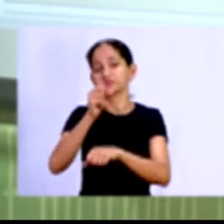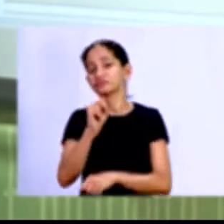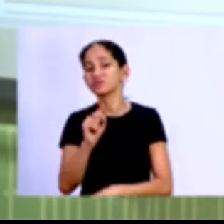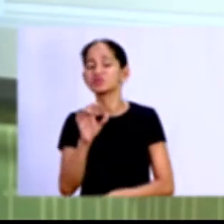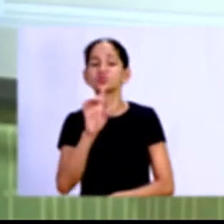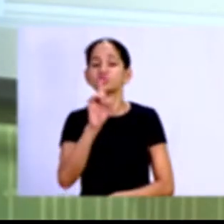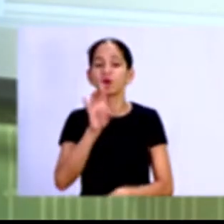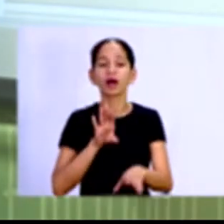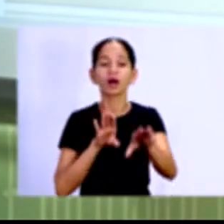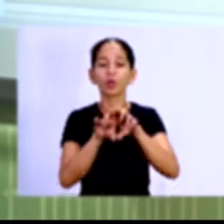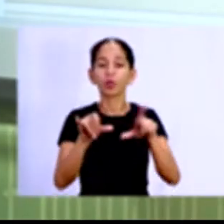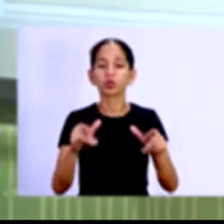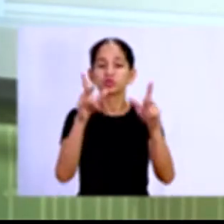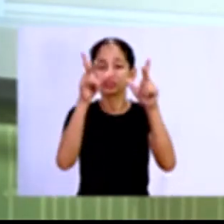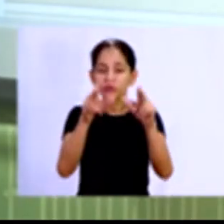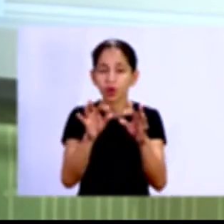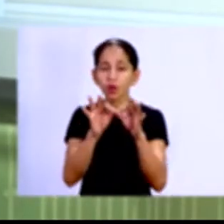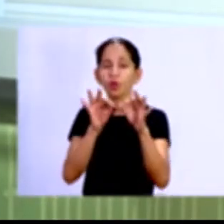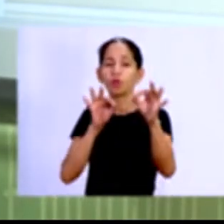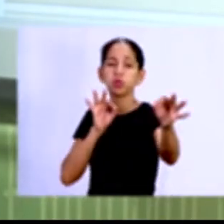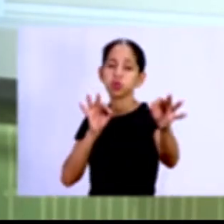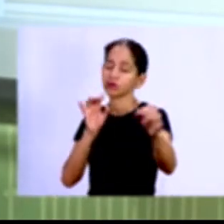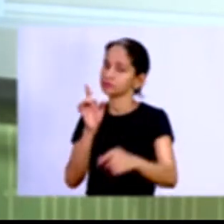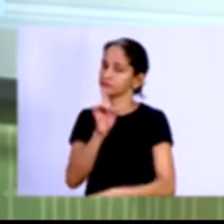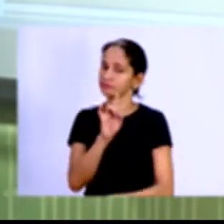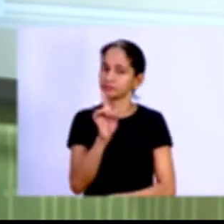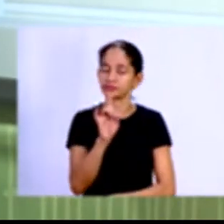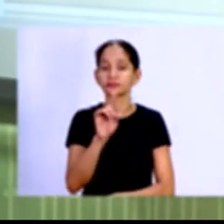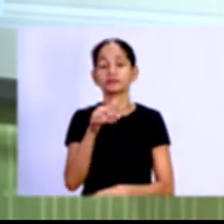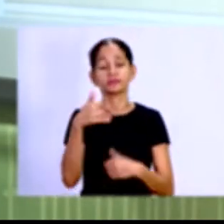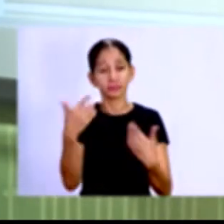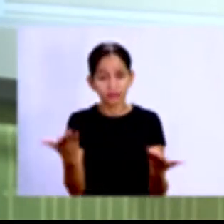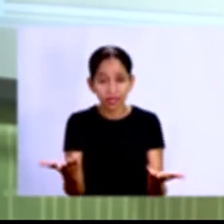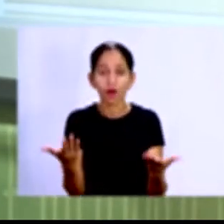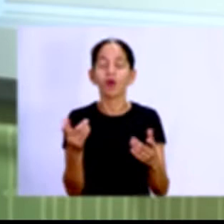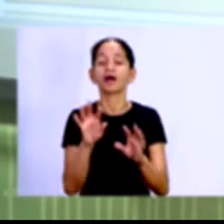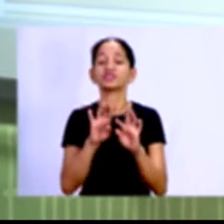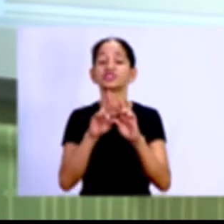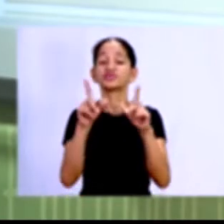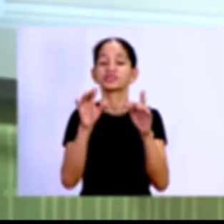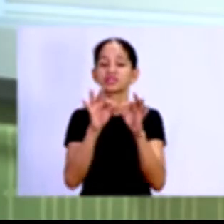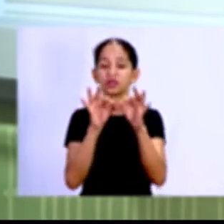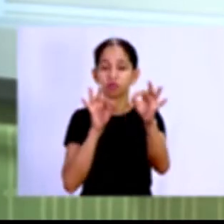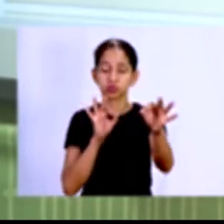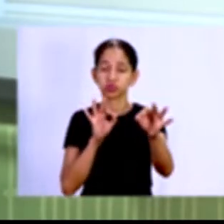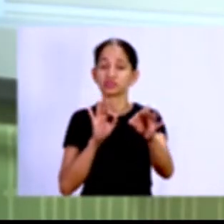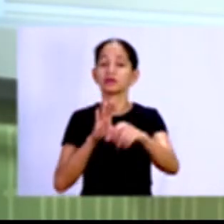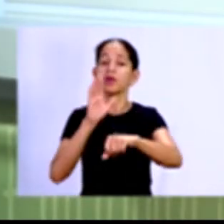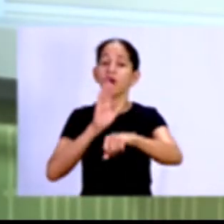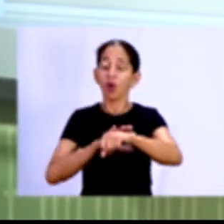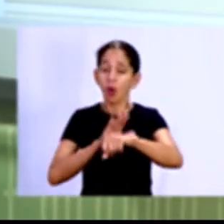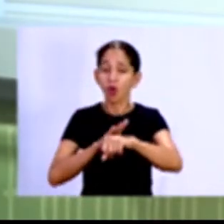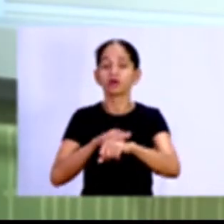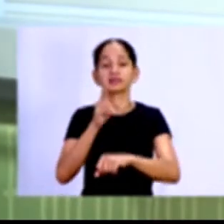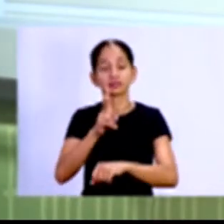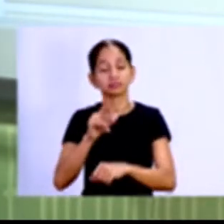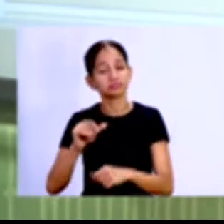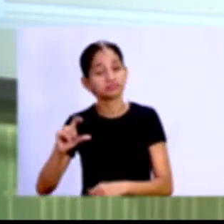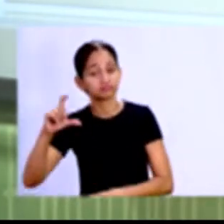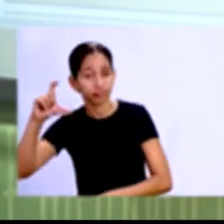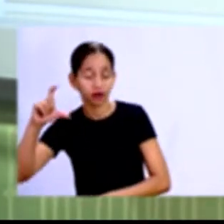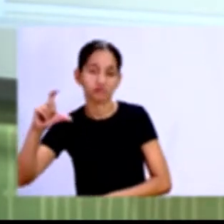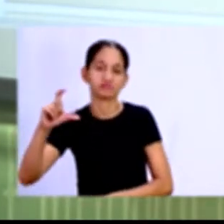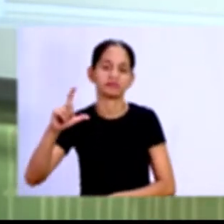é um curso à distância como o nosso. Então, a carga horária à distância, ela é sempre maior, que é o caso do